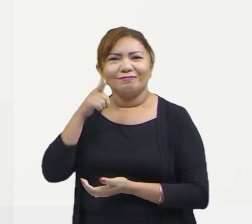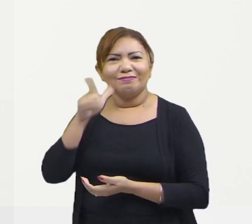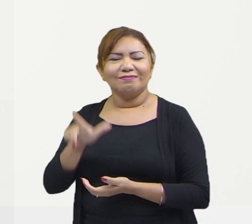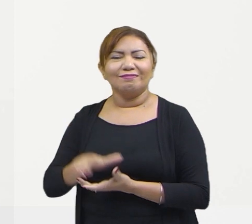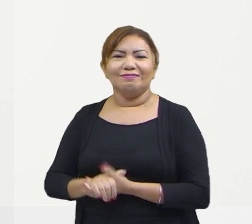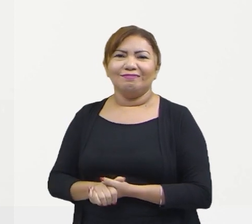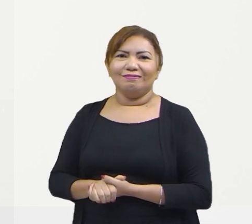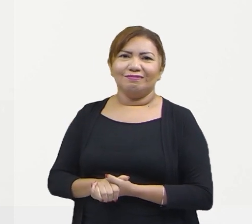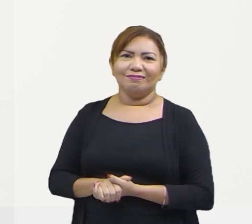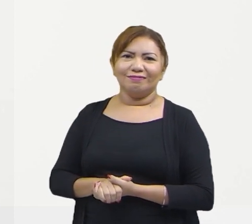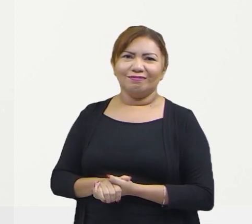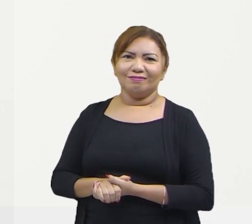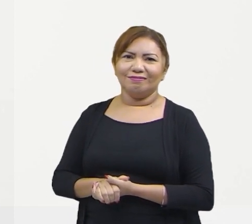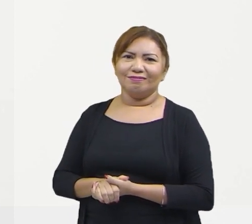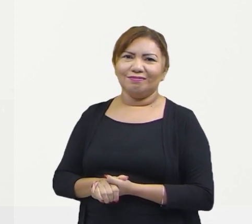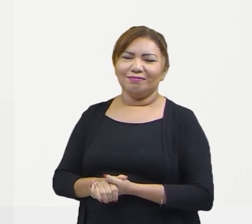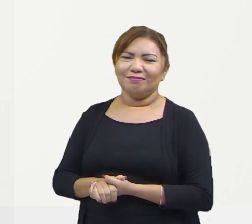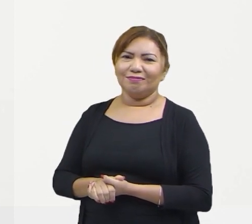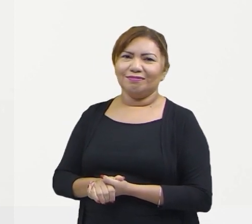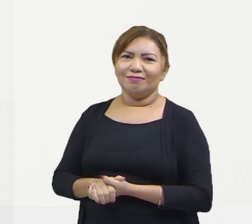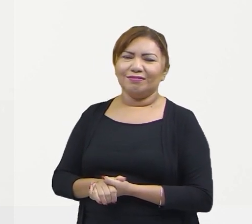8 pipas.